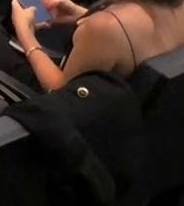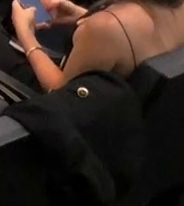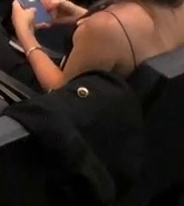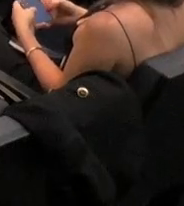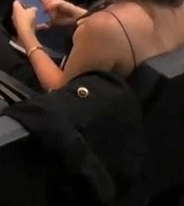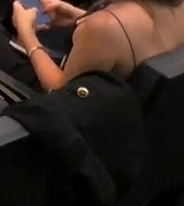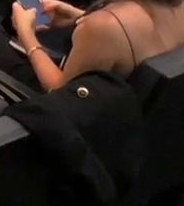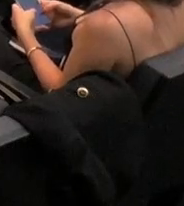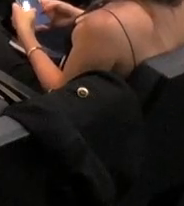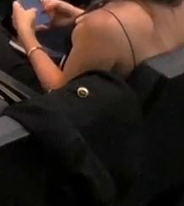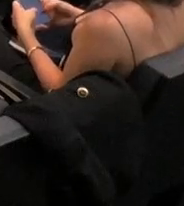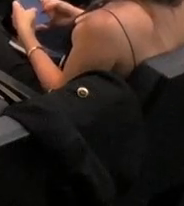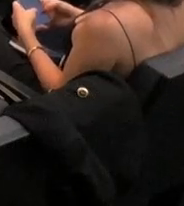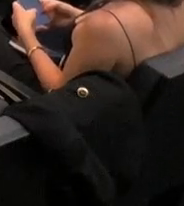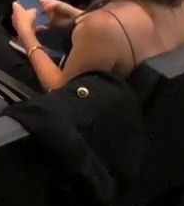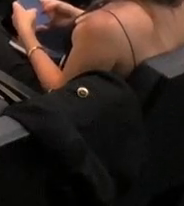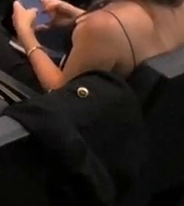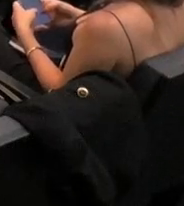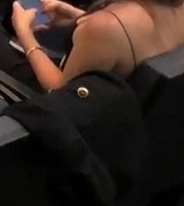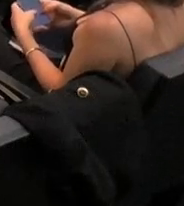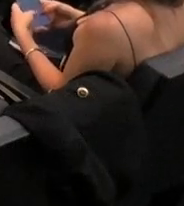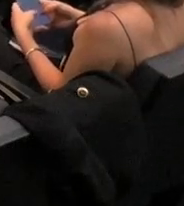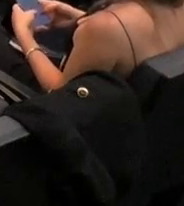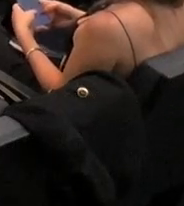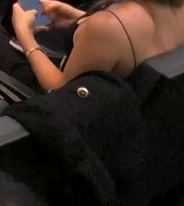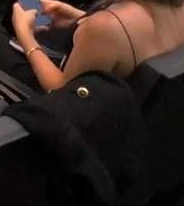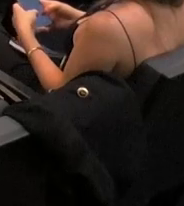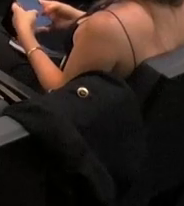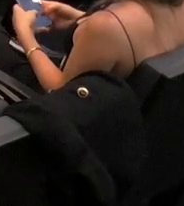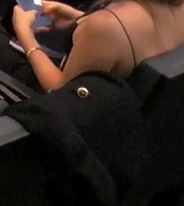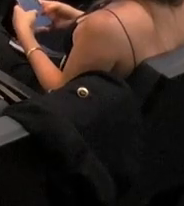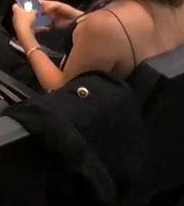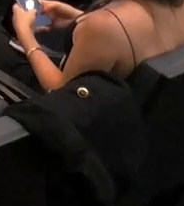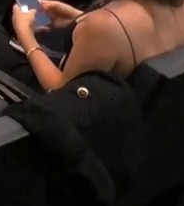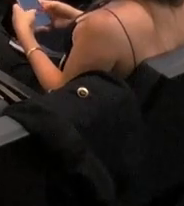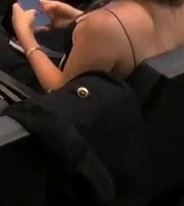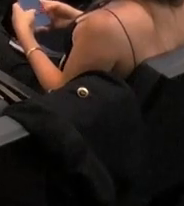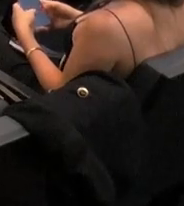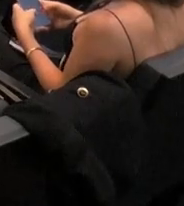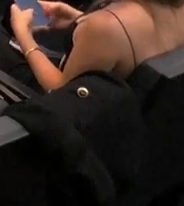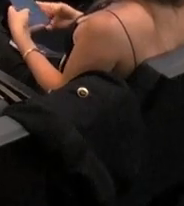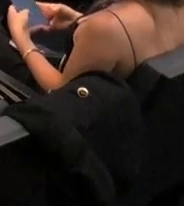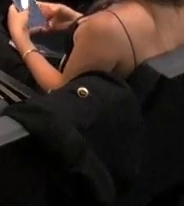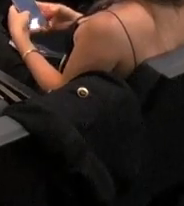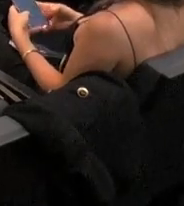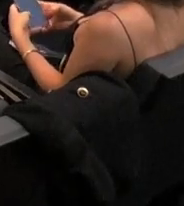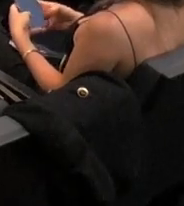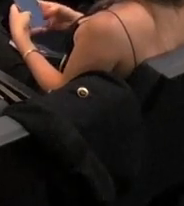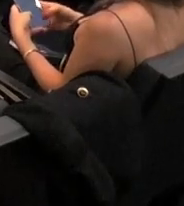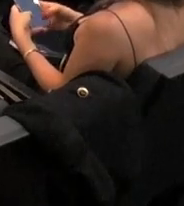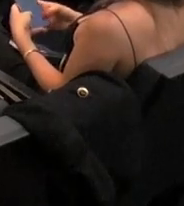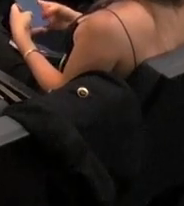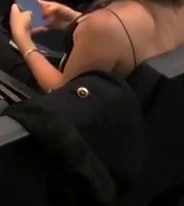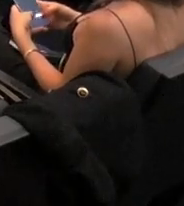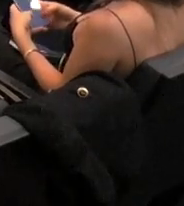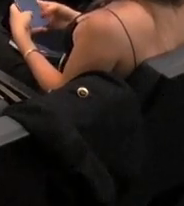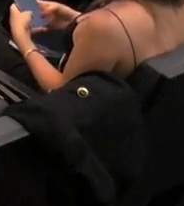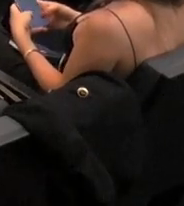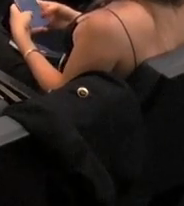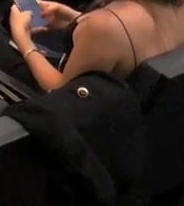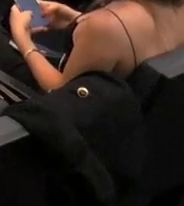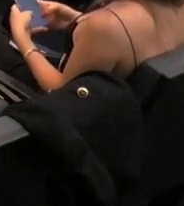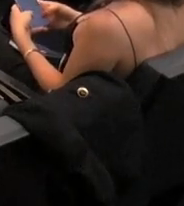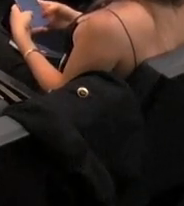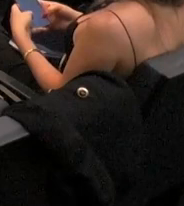Jor pela deputada estadual tiju pelo diretor da alerge Senor Marco